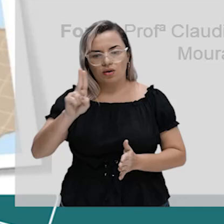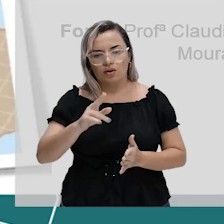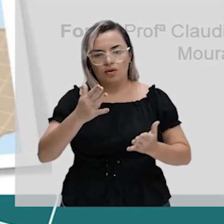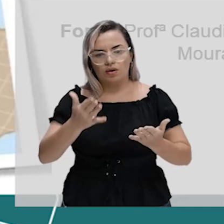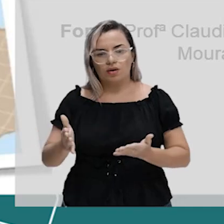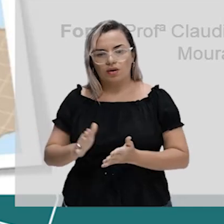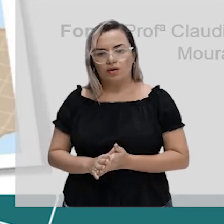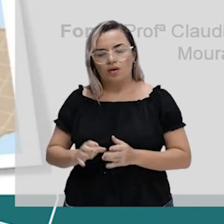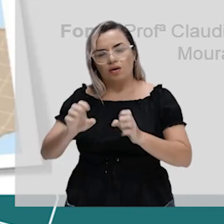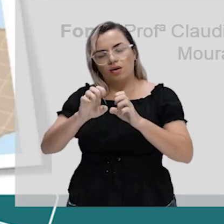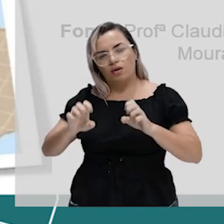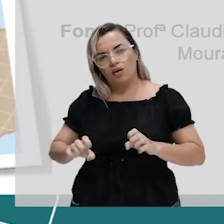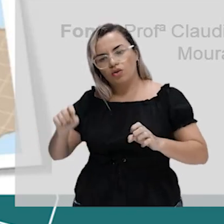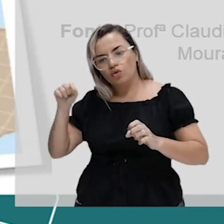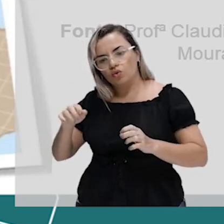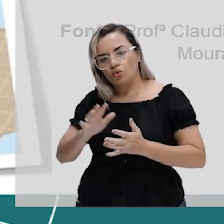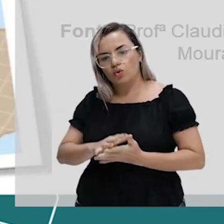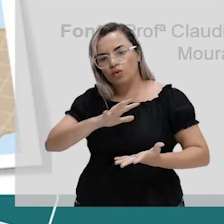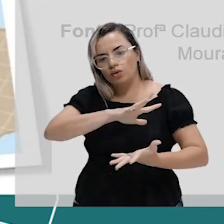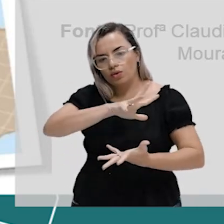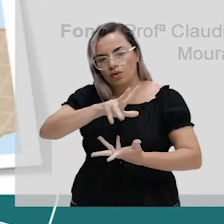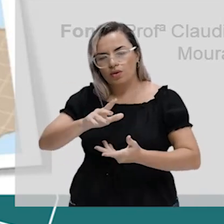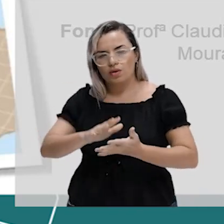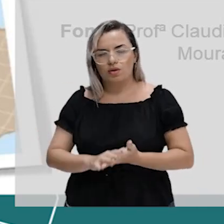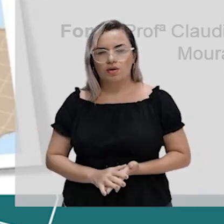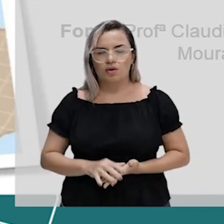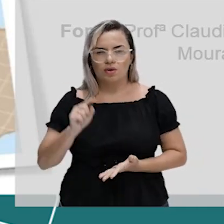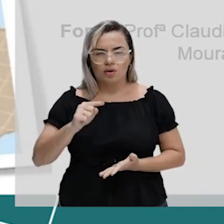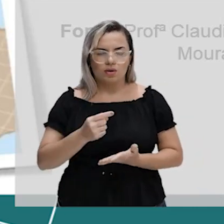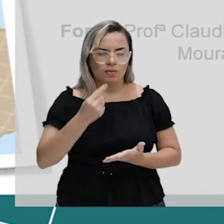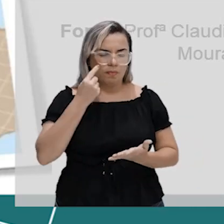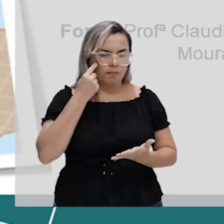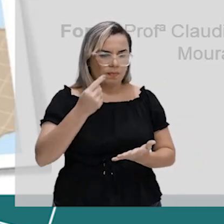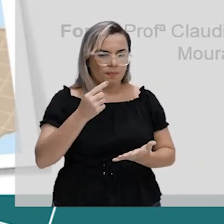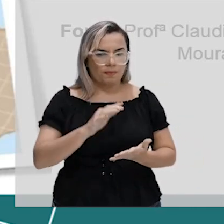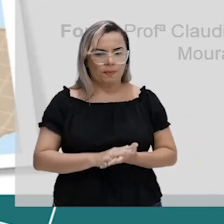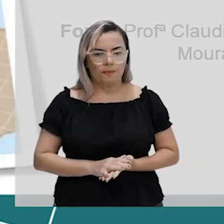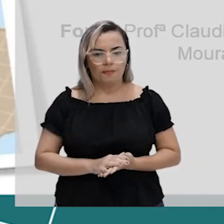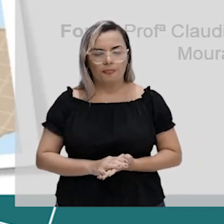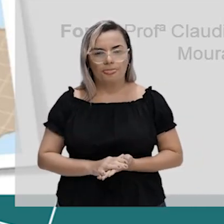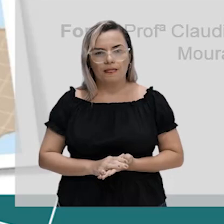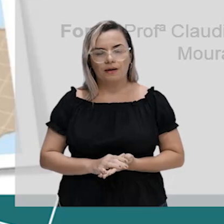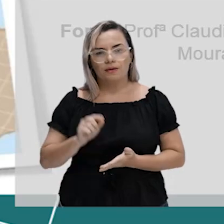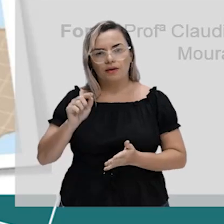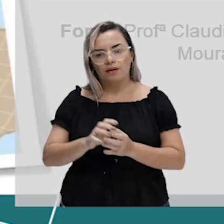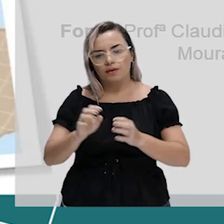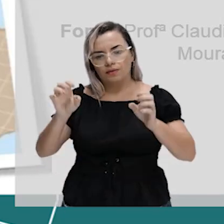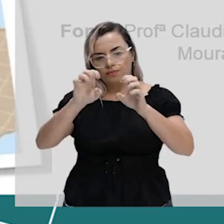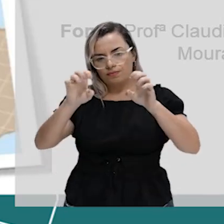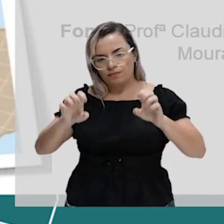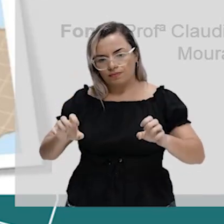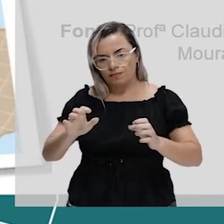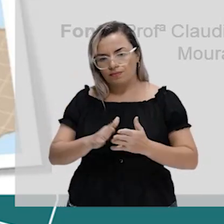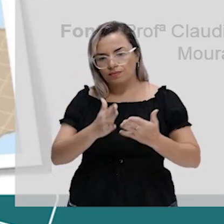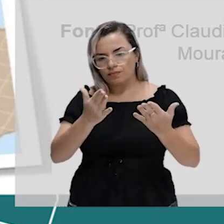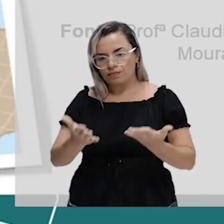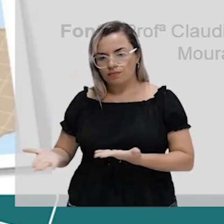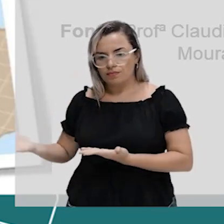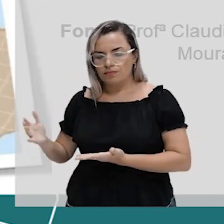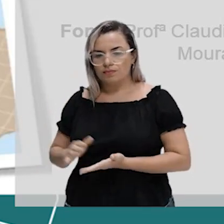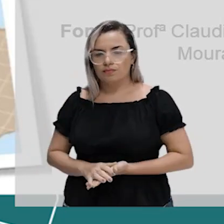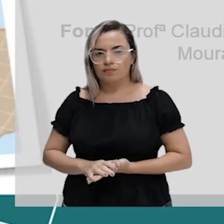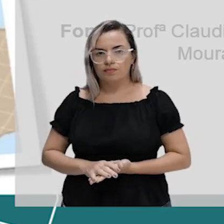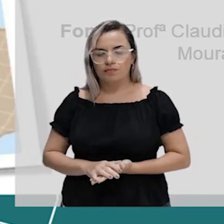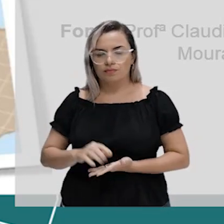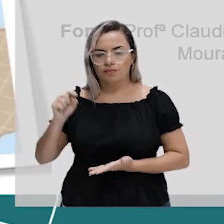morfológico. Se você parar para observar, o formato do continente, por exemplo, o continente